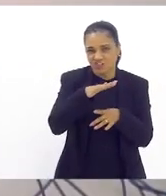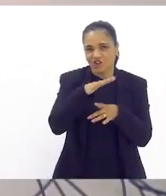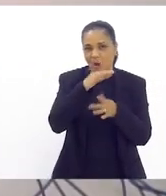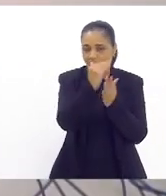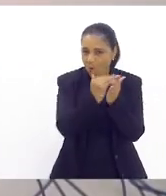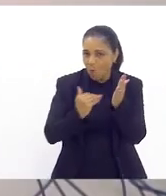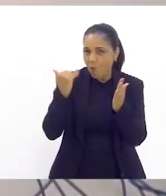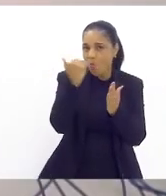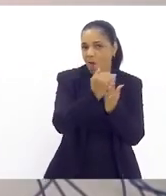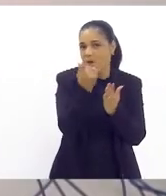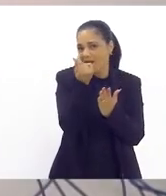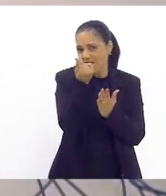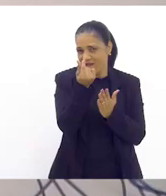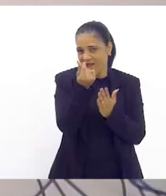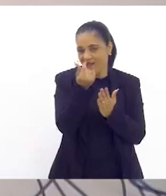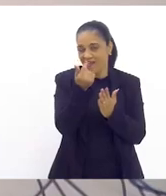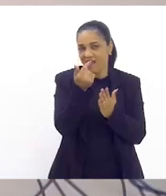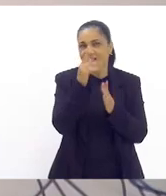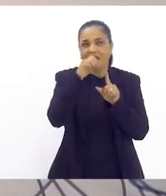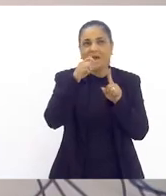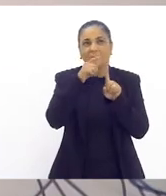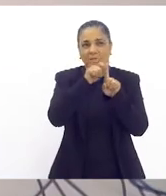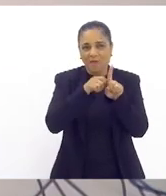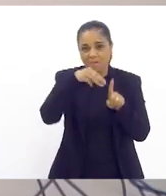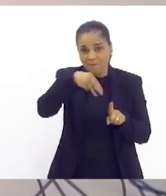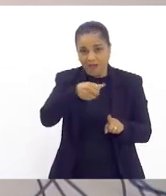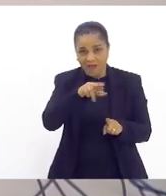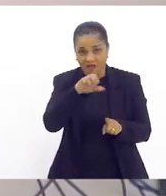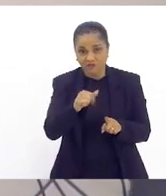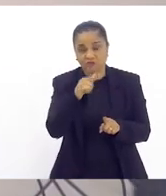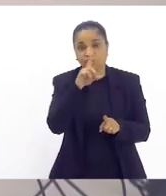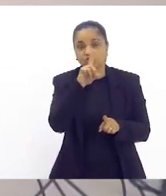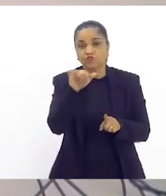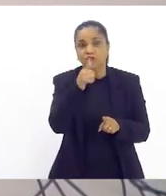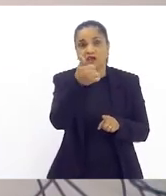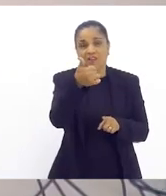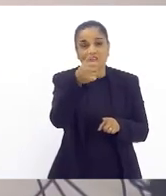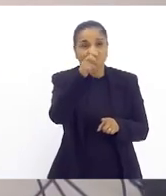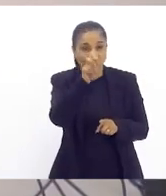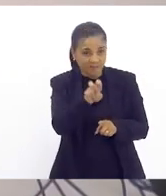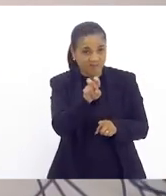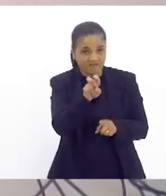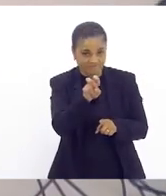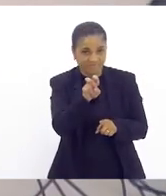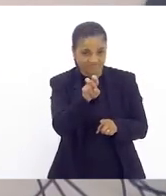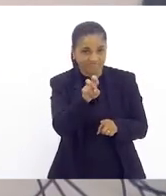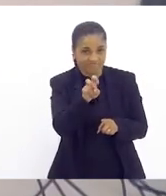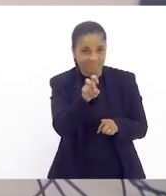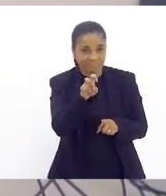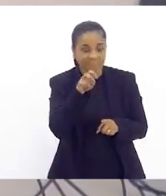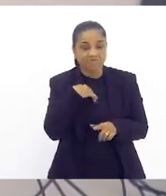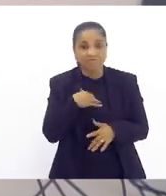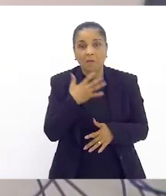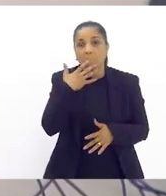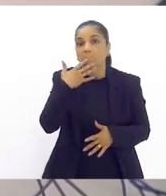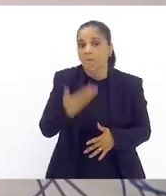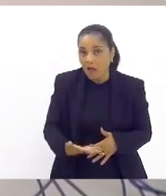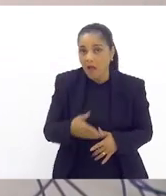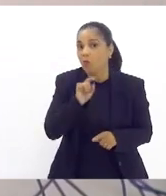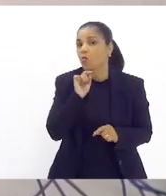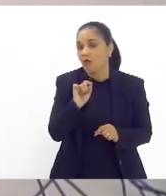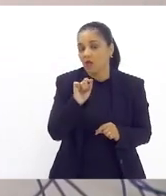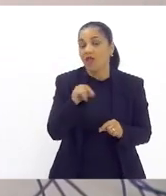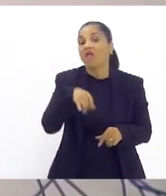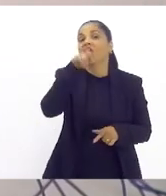tem sido praticado desde o dia 15 de Março vai vir agora na próxima fatura e pasme o que a gente observou é que quem vai